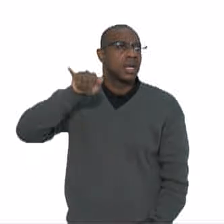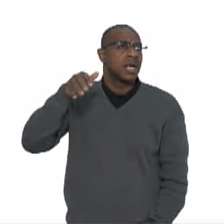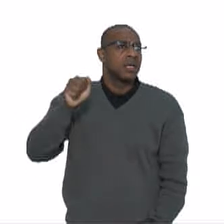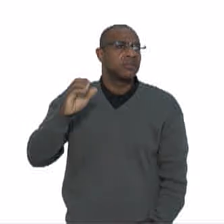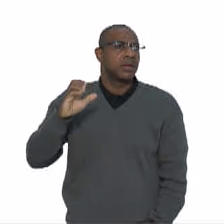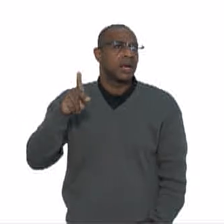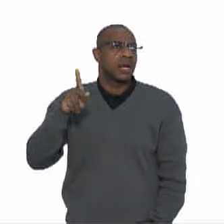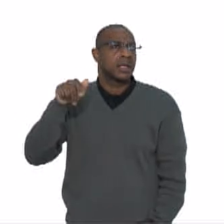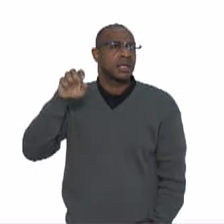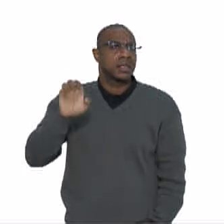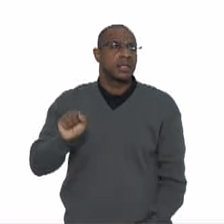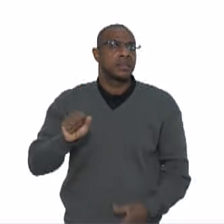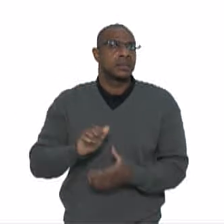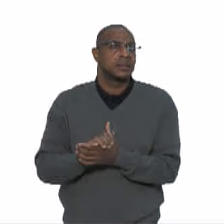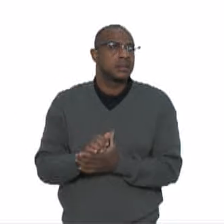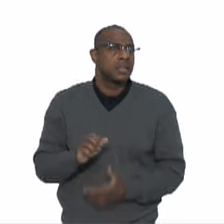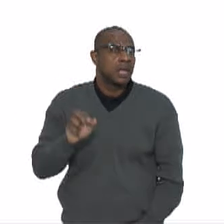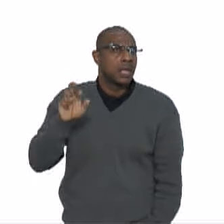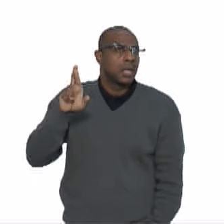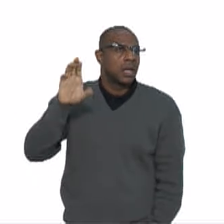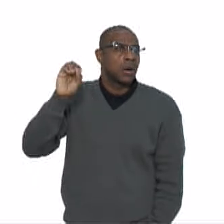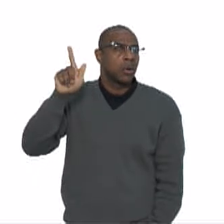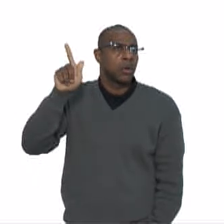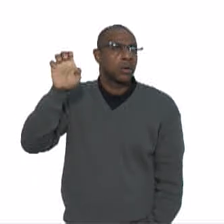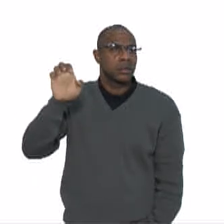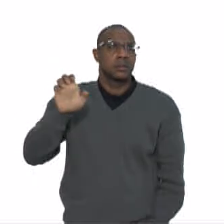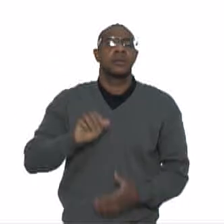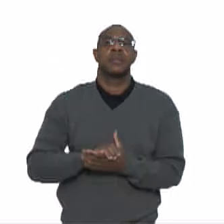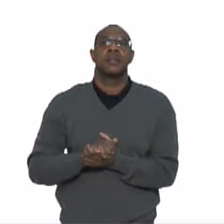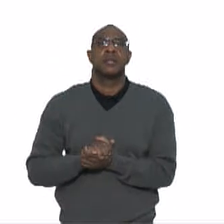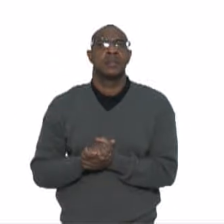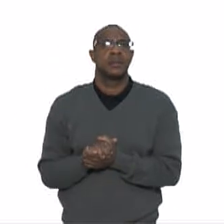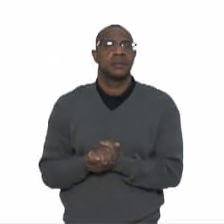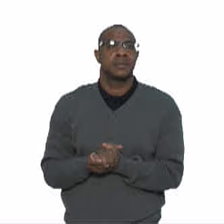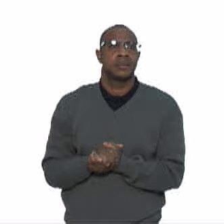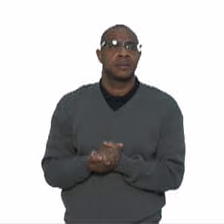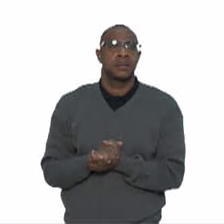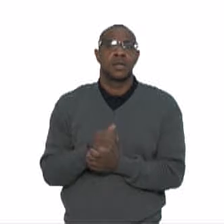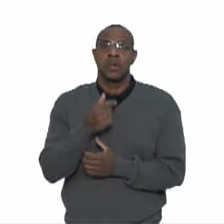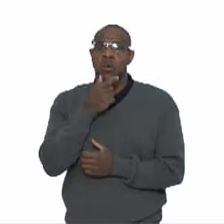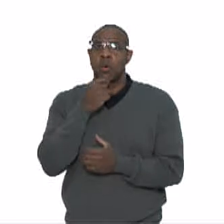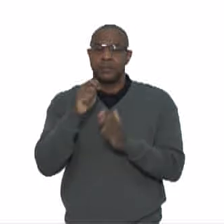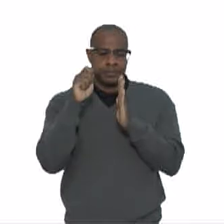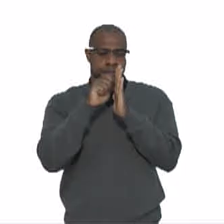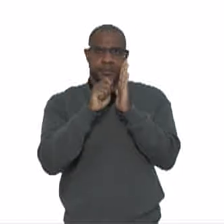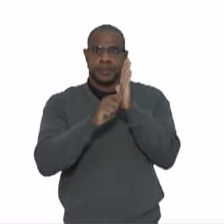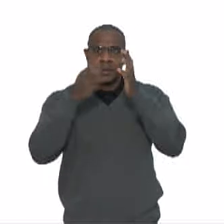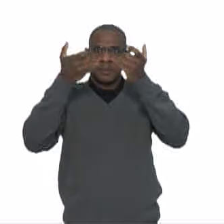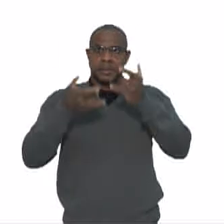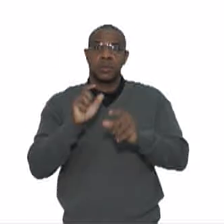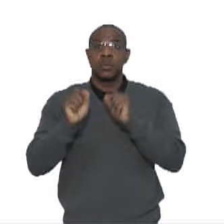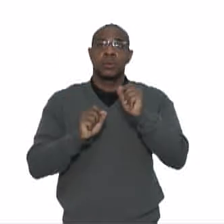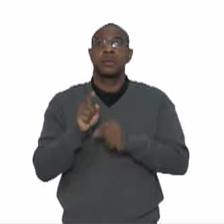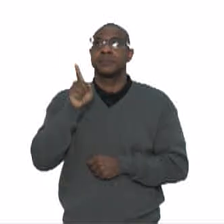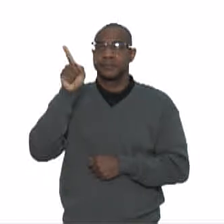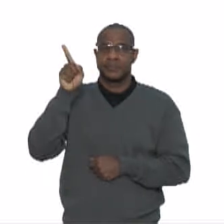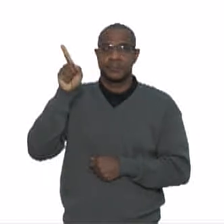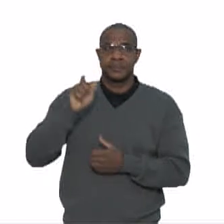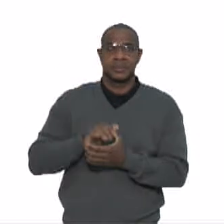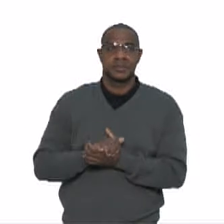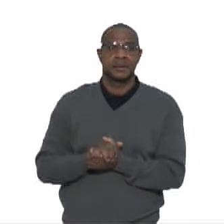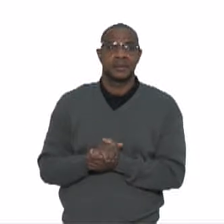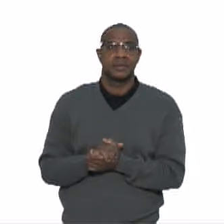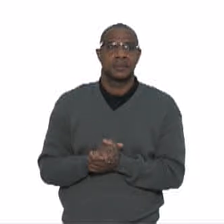Olímpico Internacional, naquele momento agregou: já hemos visto muitas vezes o verdadeiro valor do